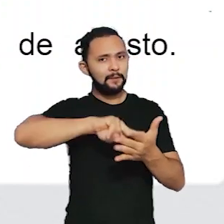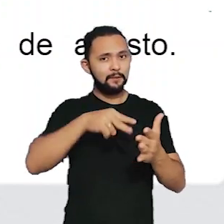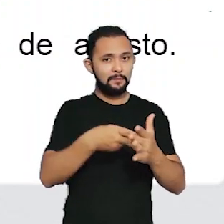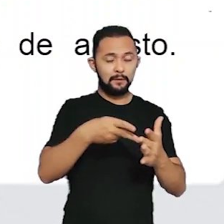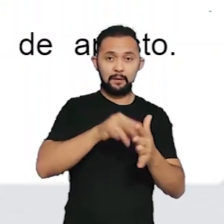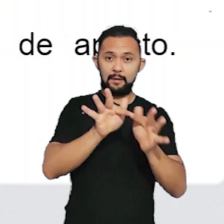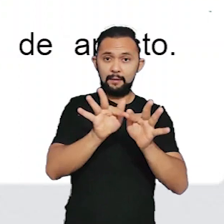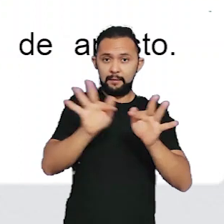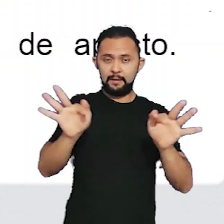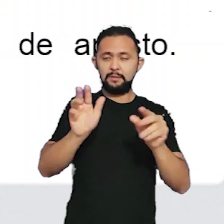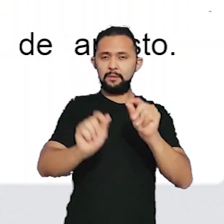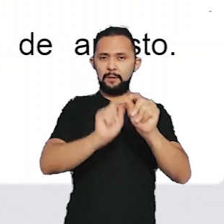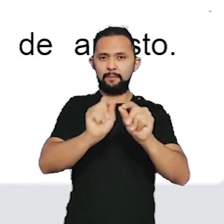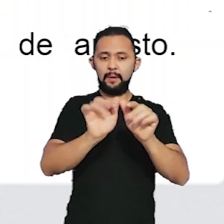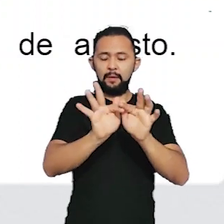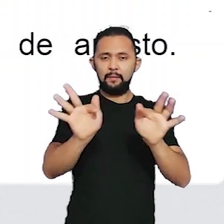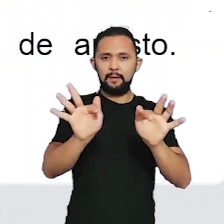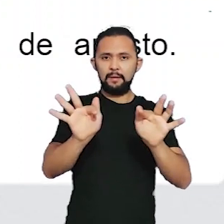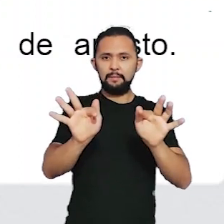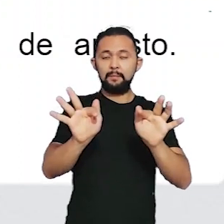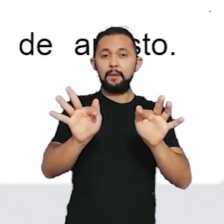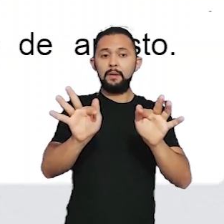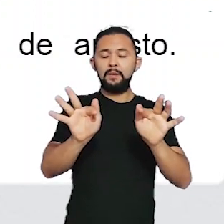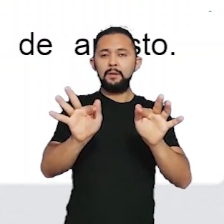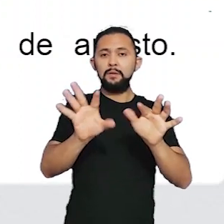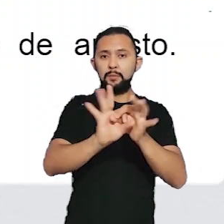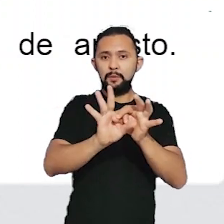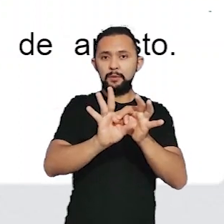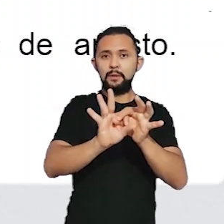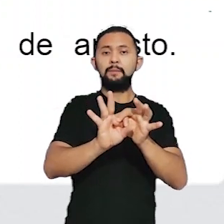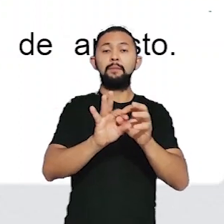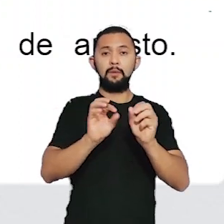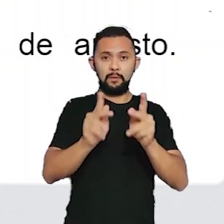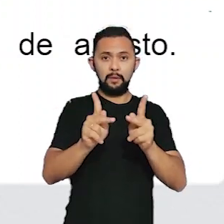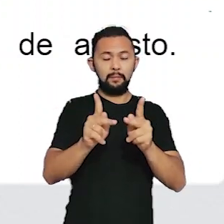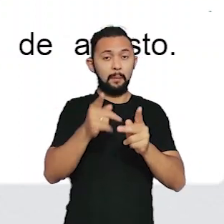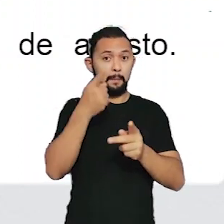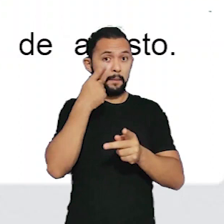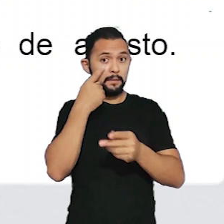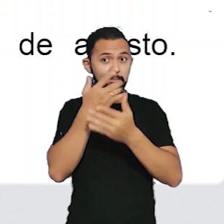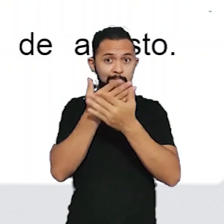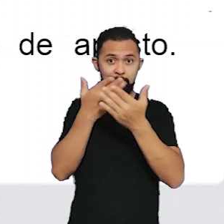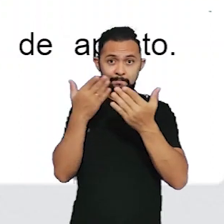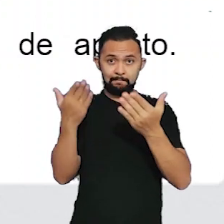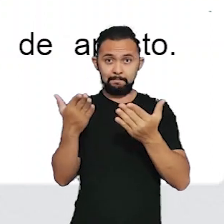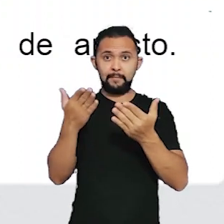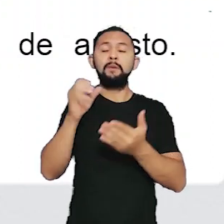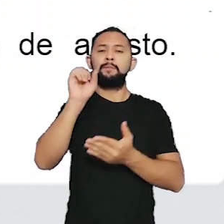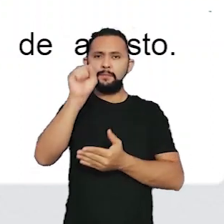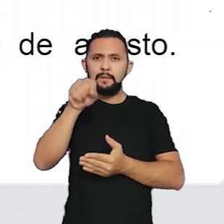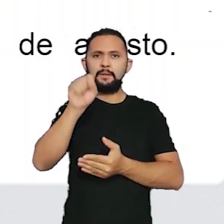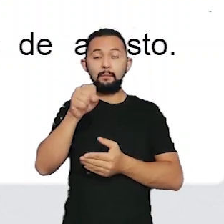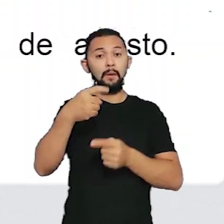era isso. Posso fazer tranquilamente. Então, diga aí se é ou não é uma oração substantiva. É, né? Então,